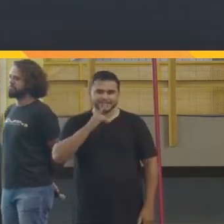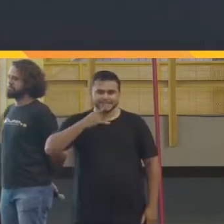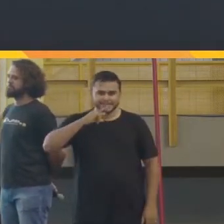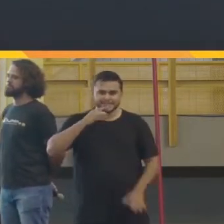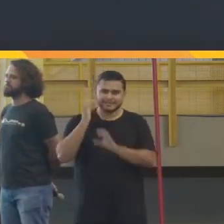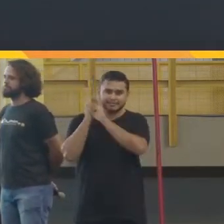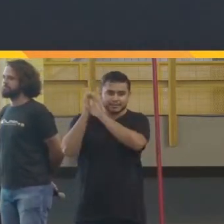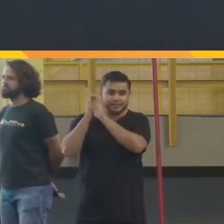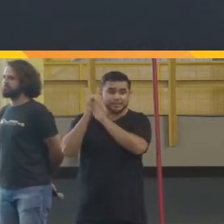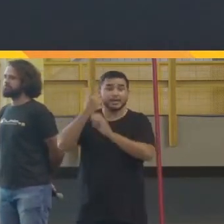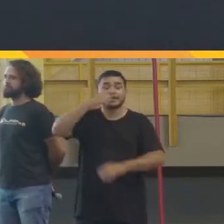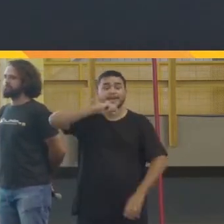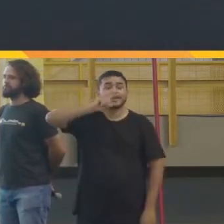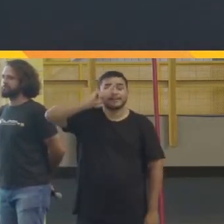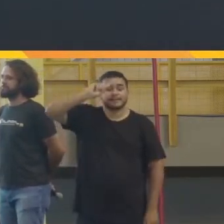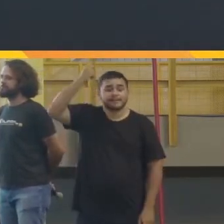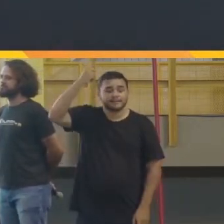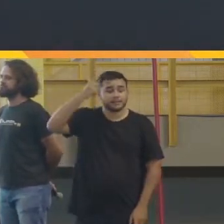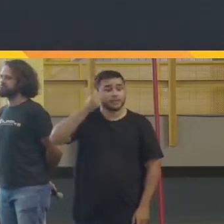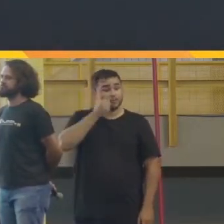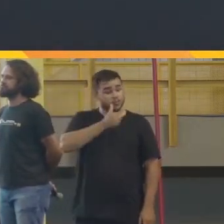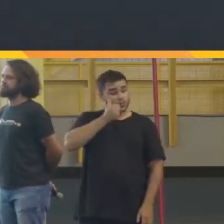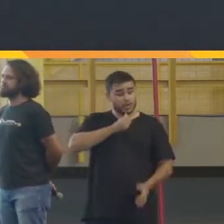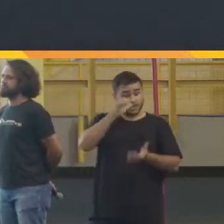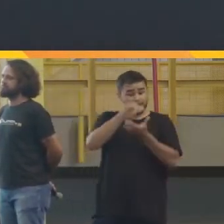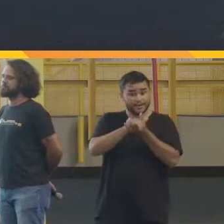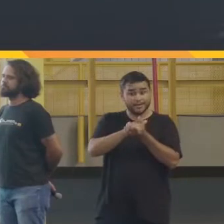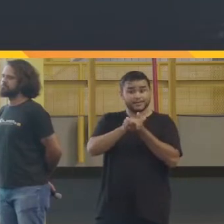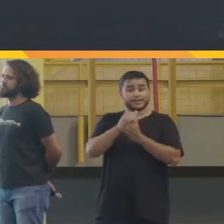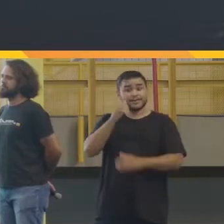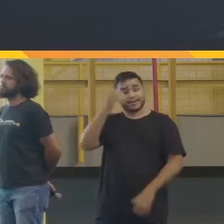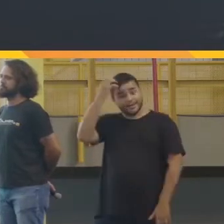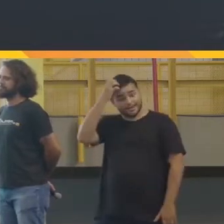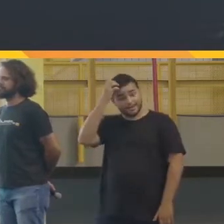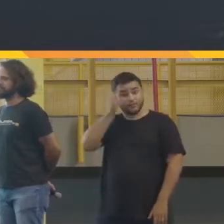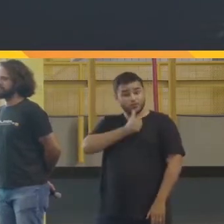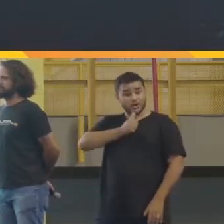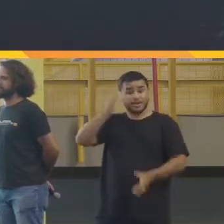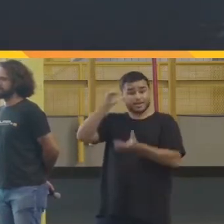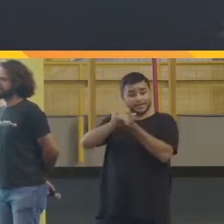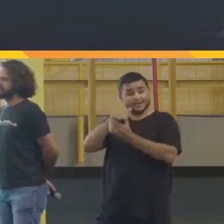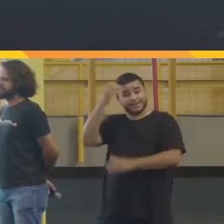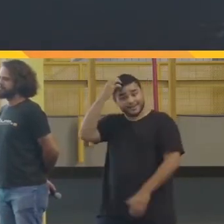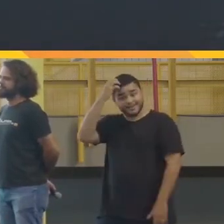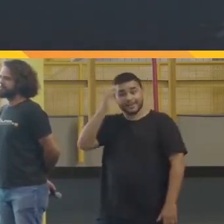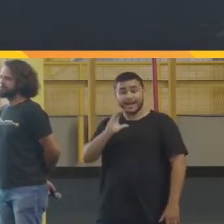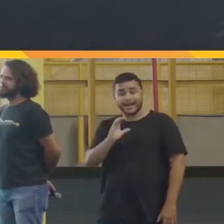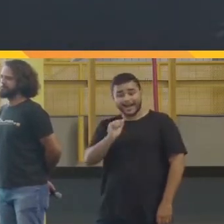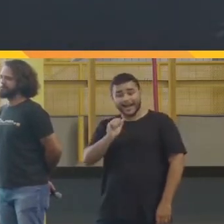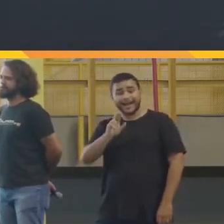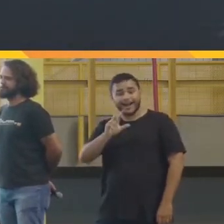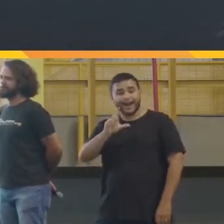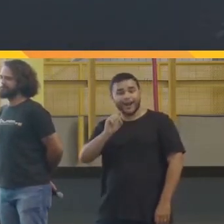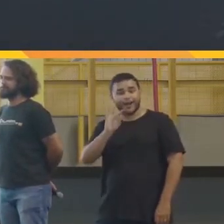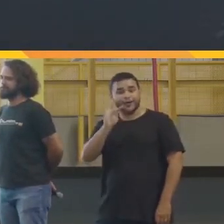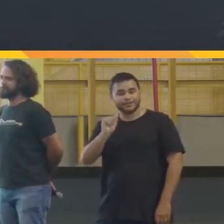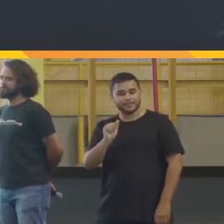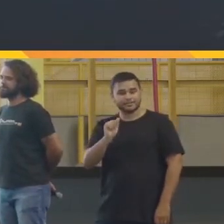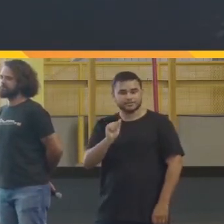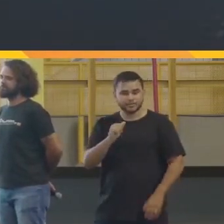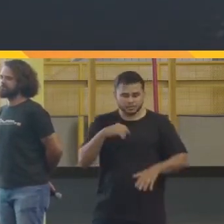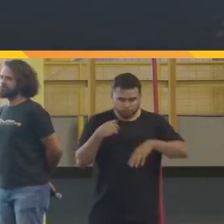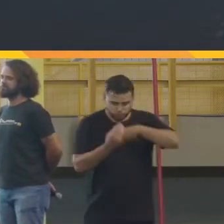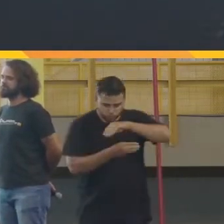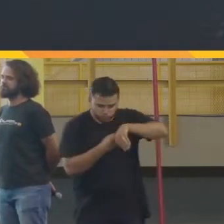Quem inventou a caipirinha foi a Dona Carlota Joaquina, que entornava todas. Ela fazia comportas de